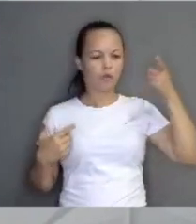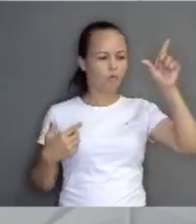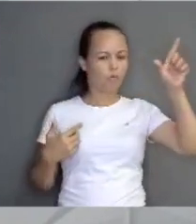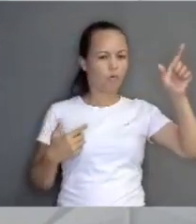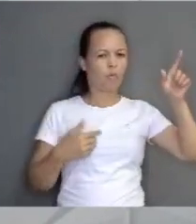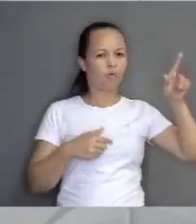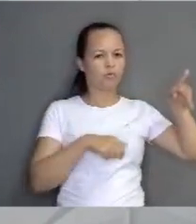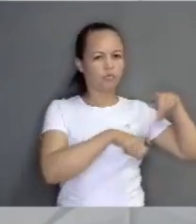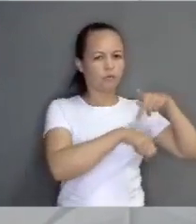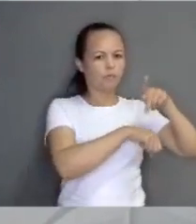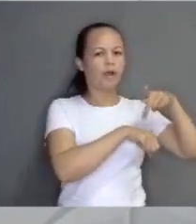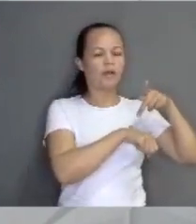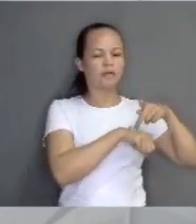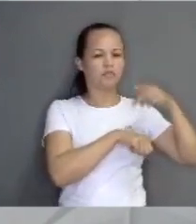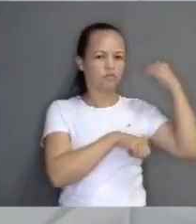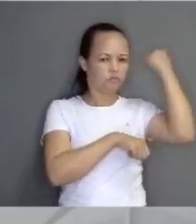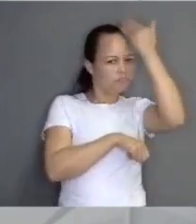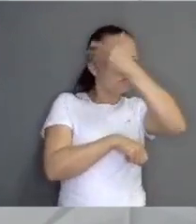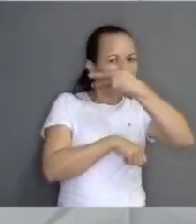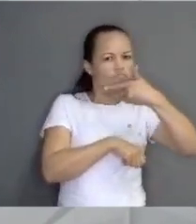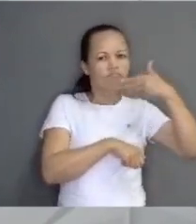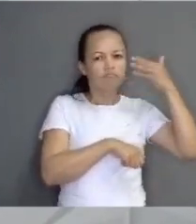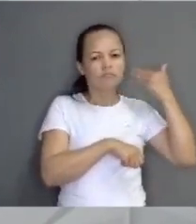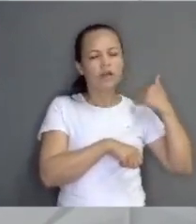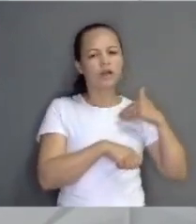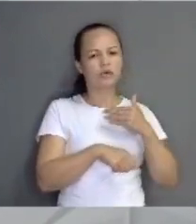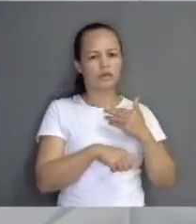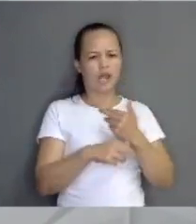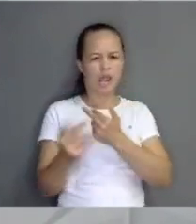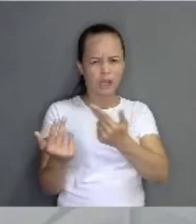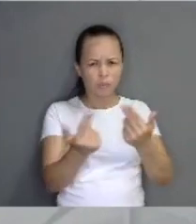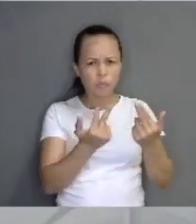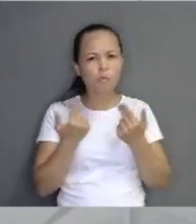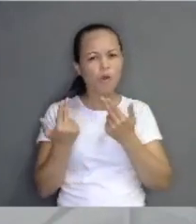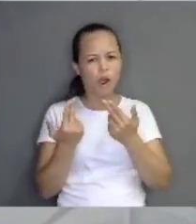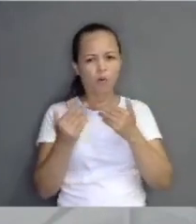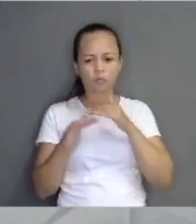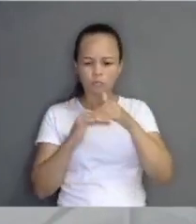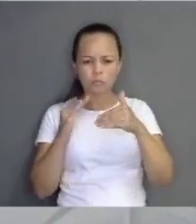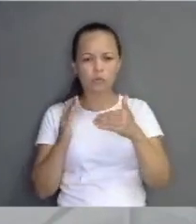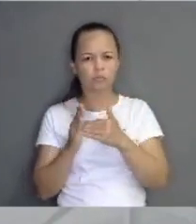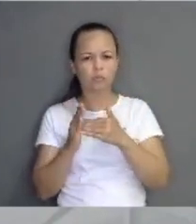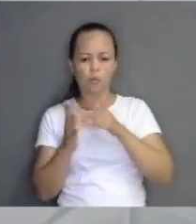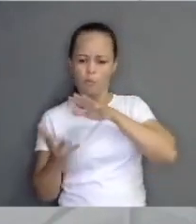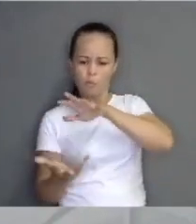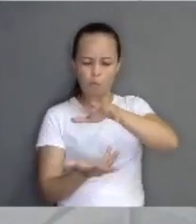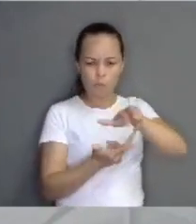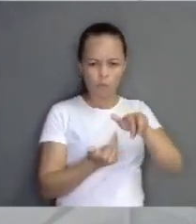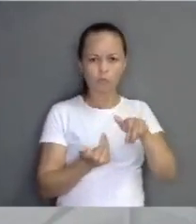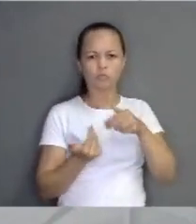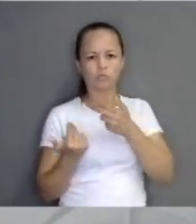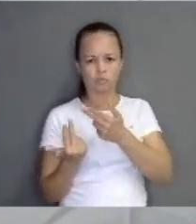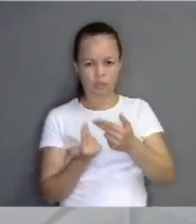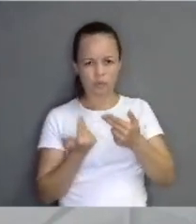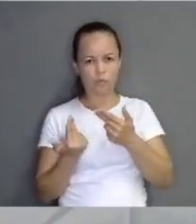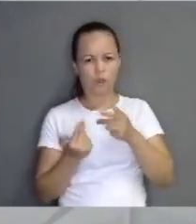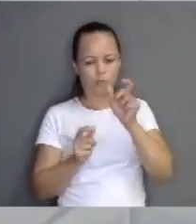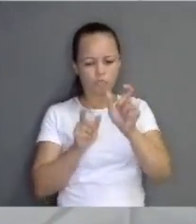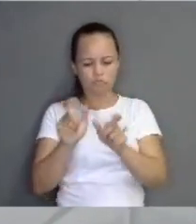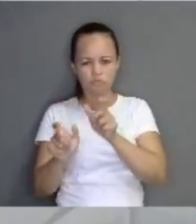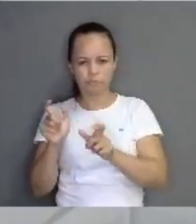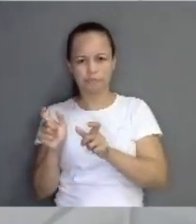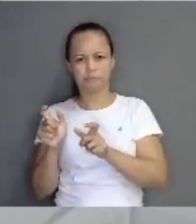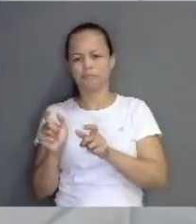vida é igual ao de todo mundo? É igual ao do mundo todo? Não. Cada um tem o